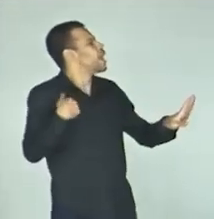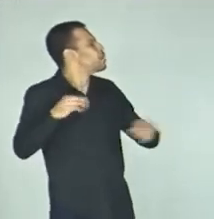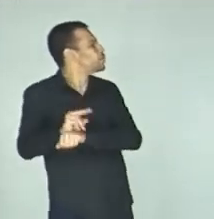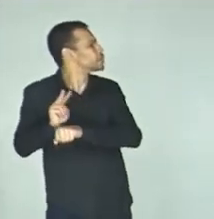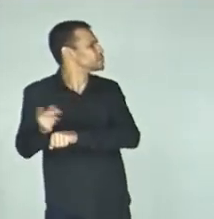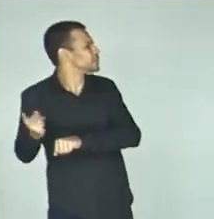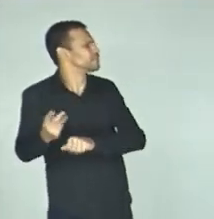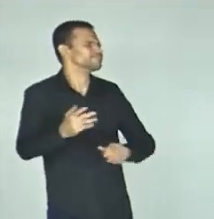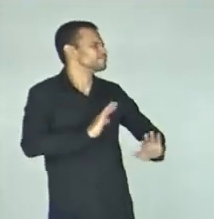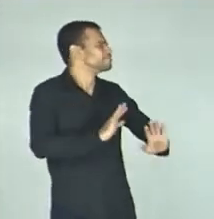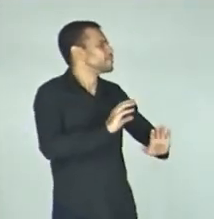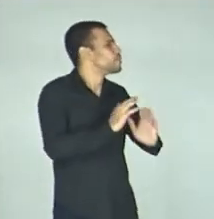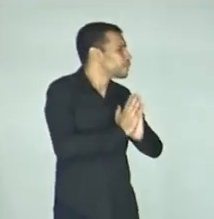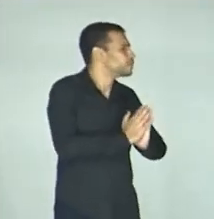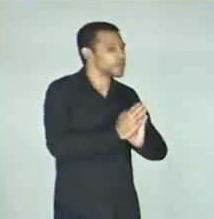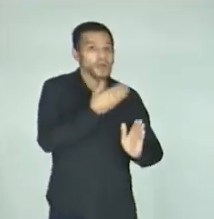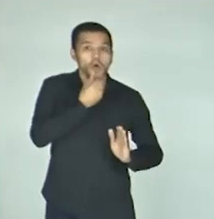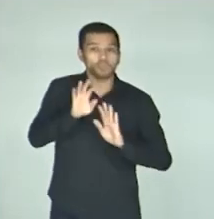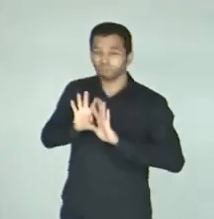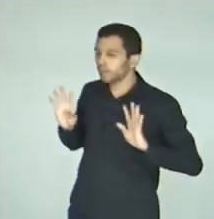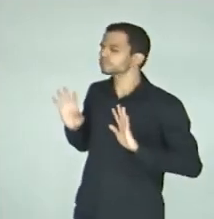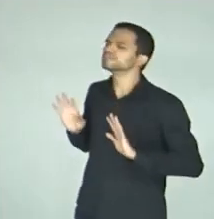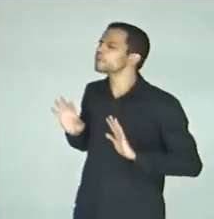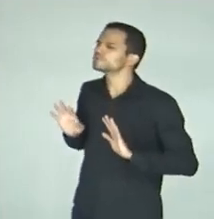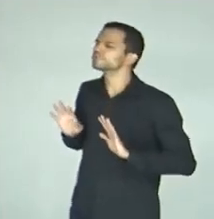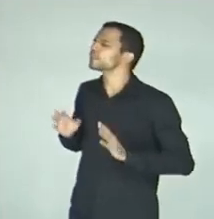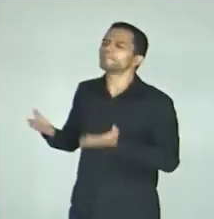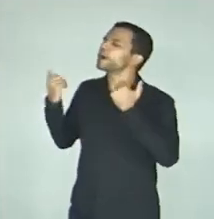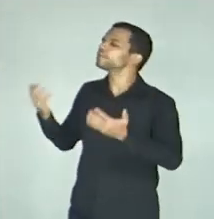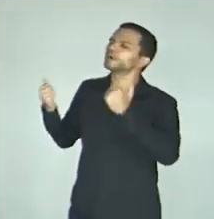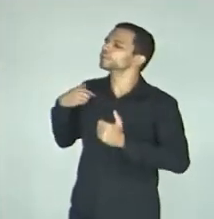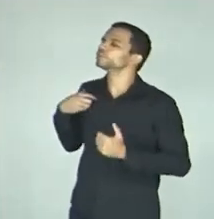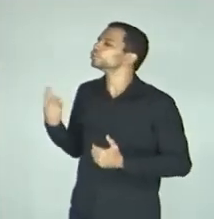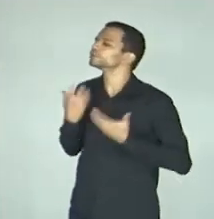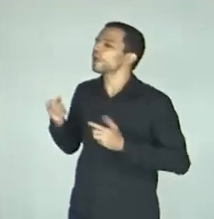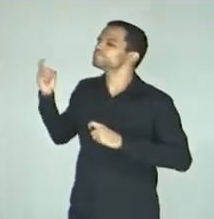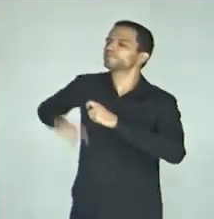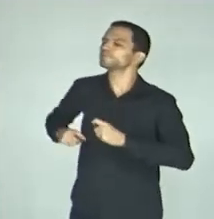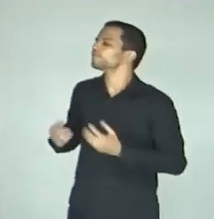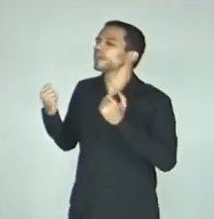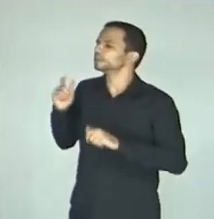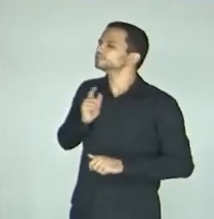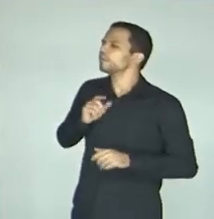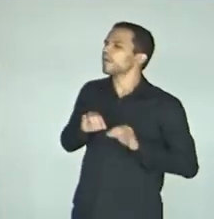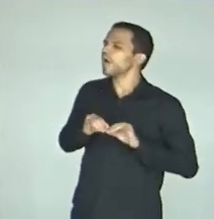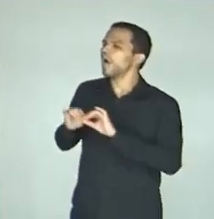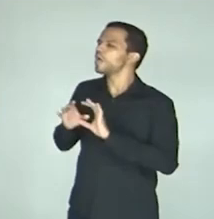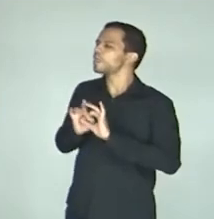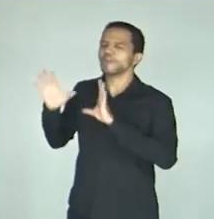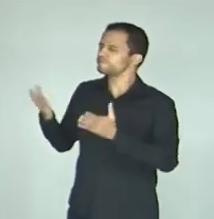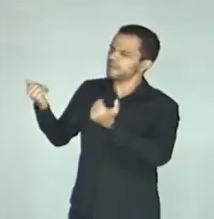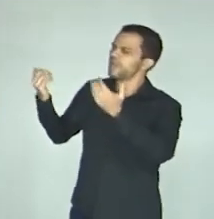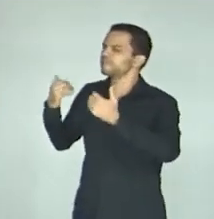debaixo da minha proteção e os homens de Sodoma dizem manda para fora das vou abusar dele vai ter uma orgia aqui em plena